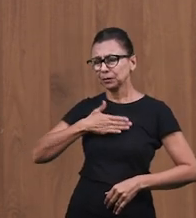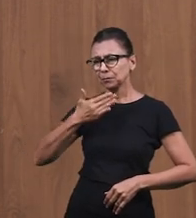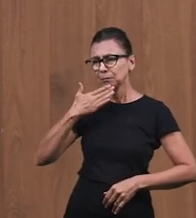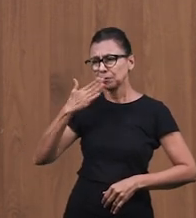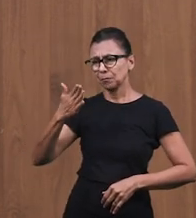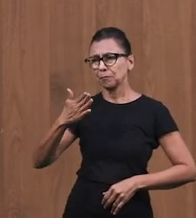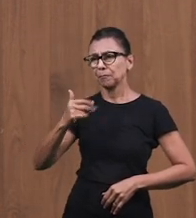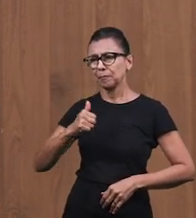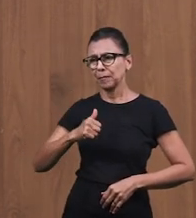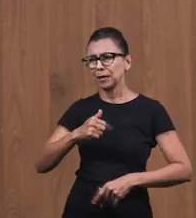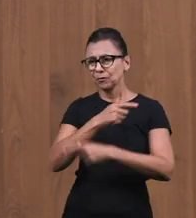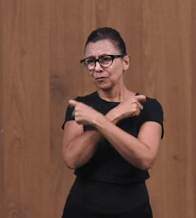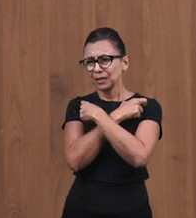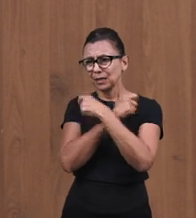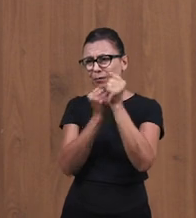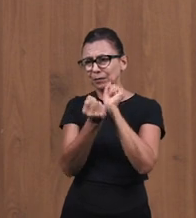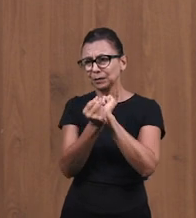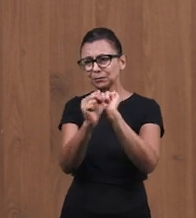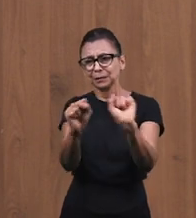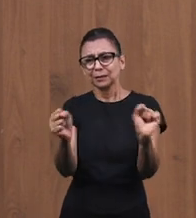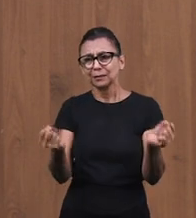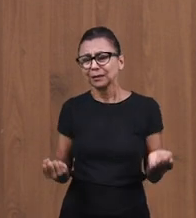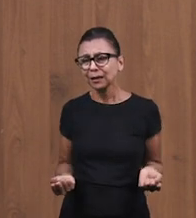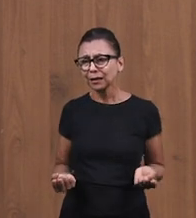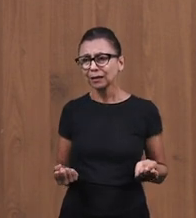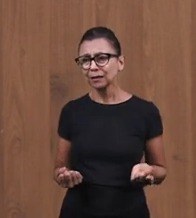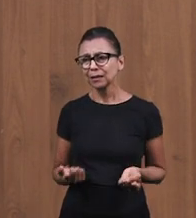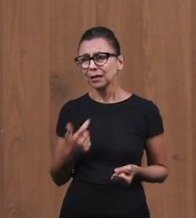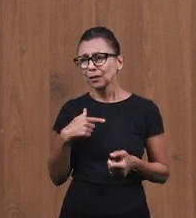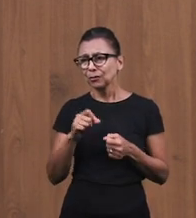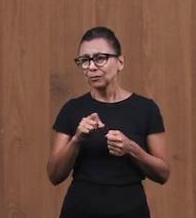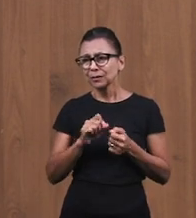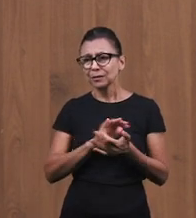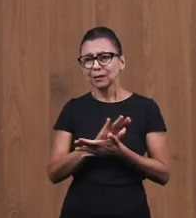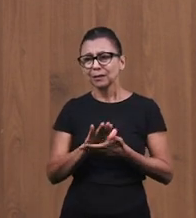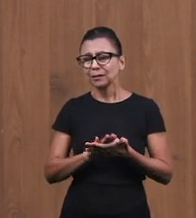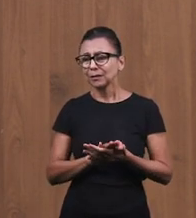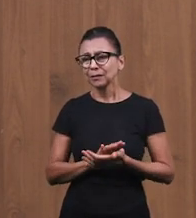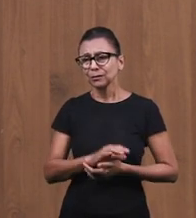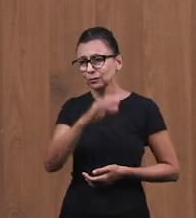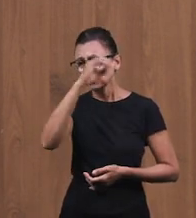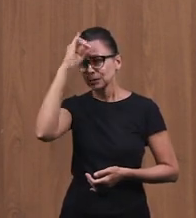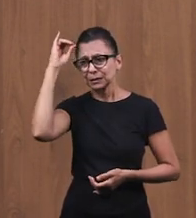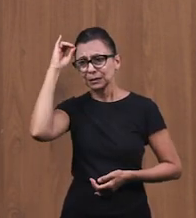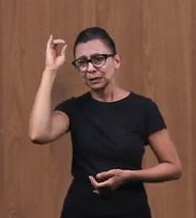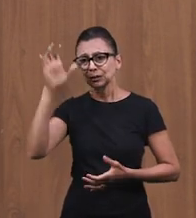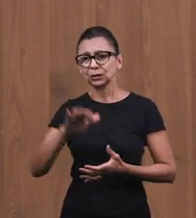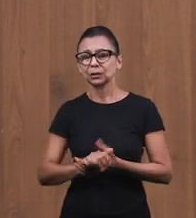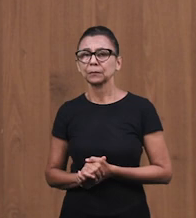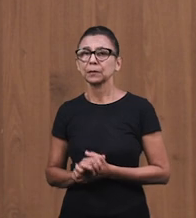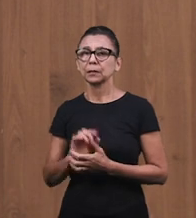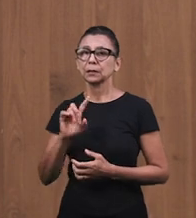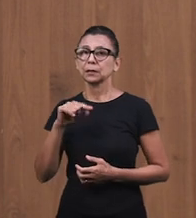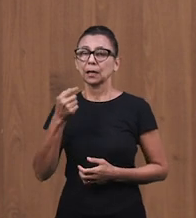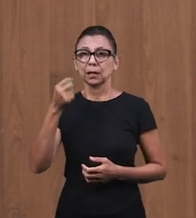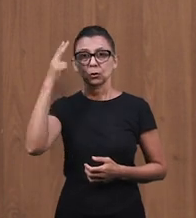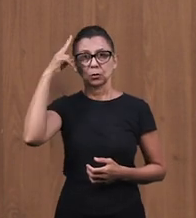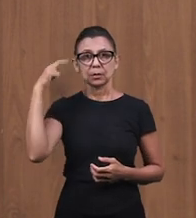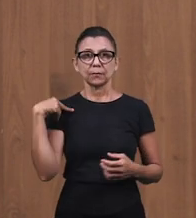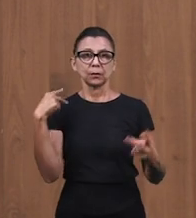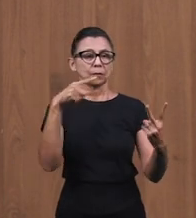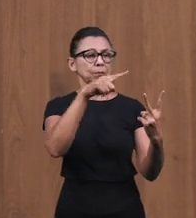Faraó que me liberte dessa prisão, eu não fiz nada para estar preso aqui. E depois ele virou-se para o padeiro e falou: ó, daqui